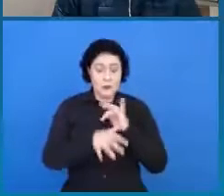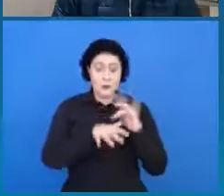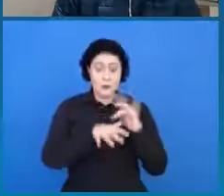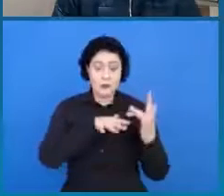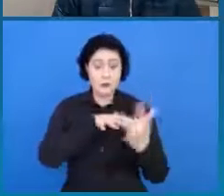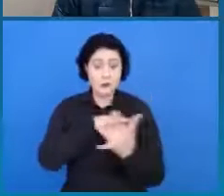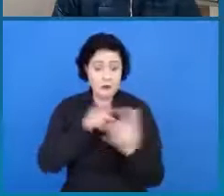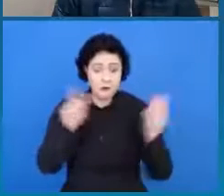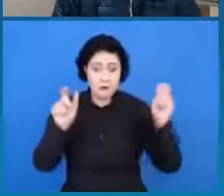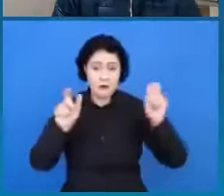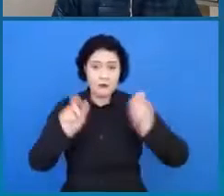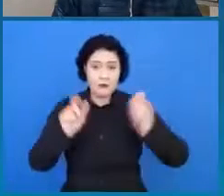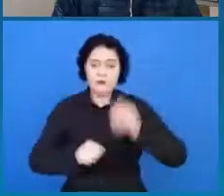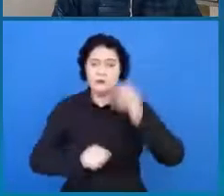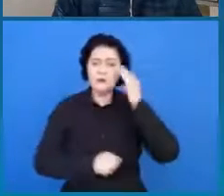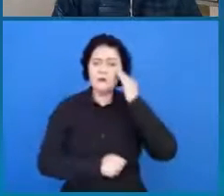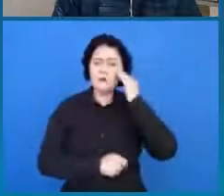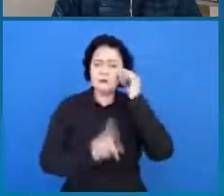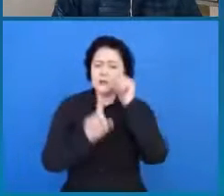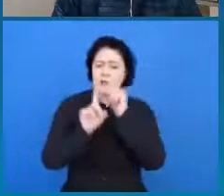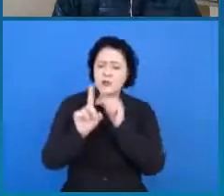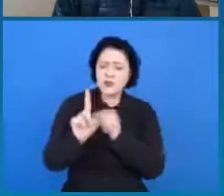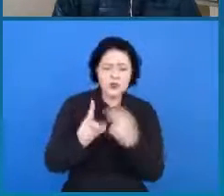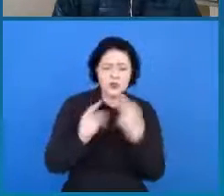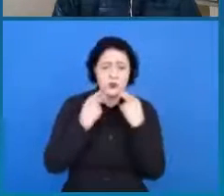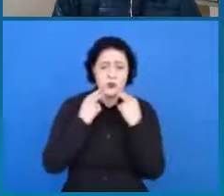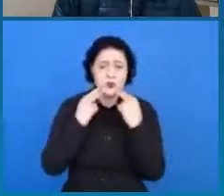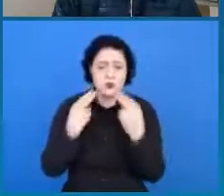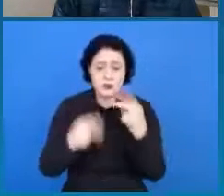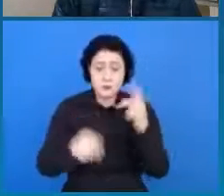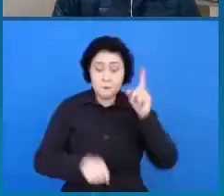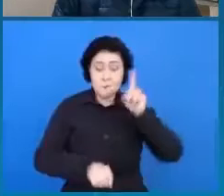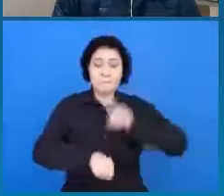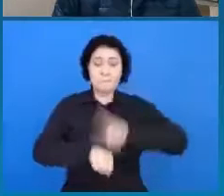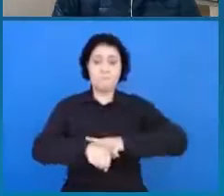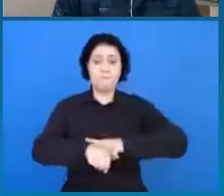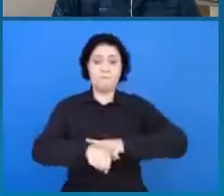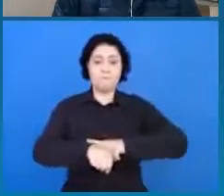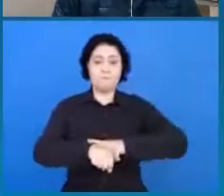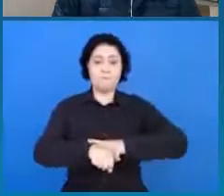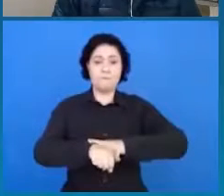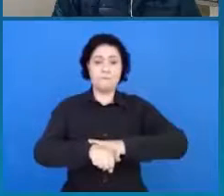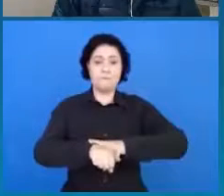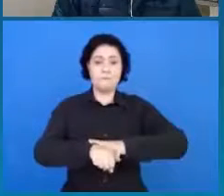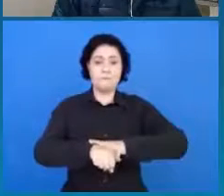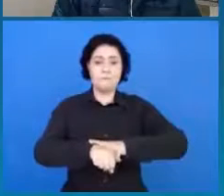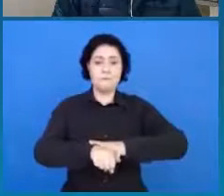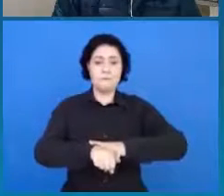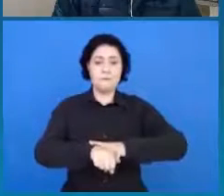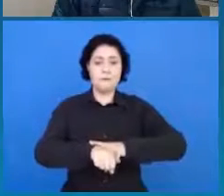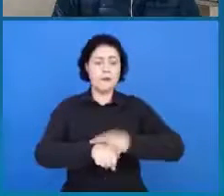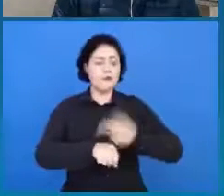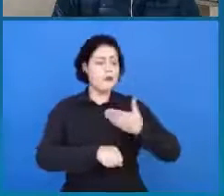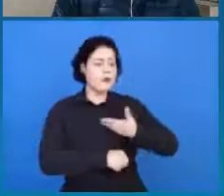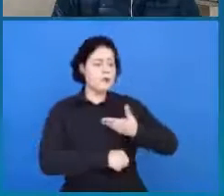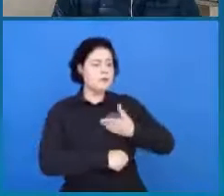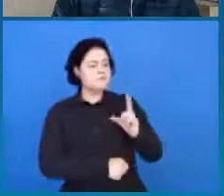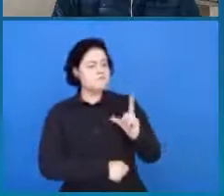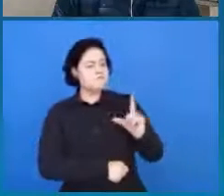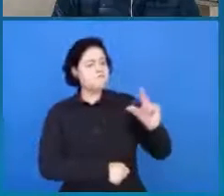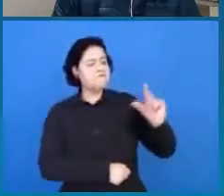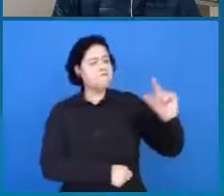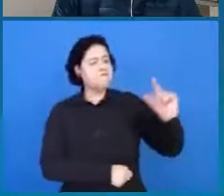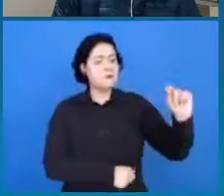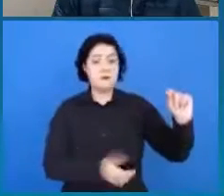possibilitam que saibamos desse tipo de notícia instantaneamente E lá se foi aquele amigo distante